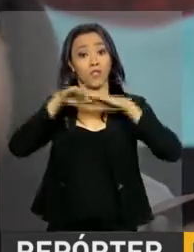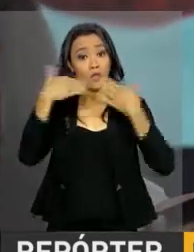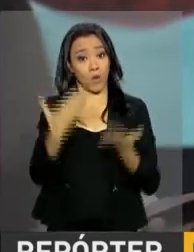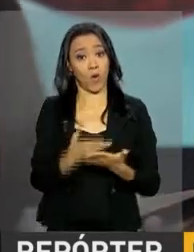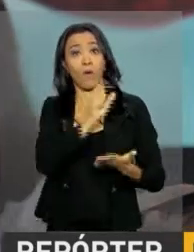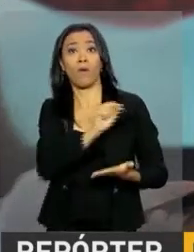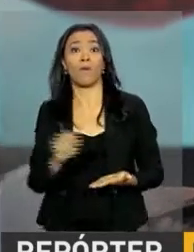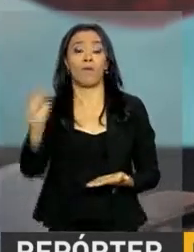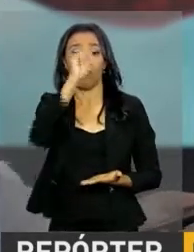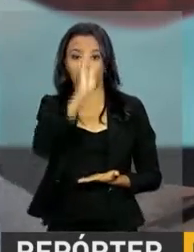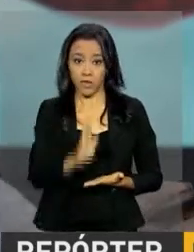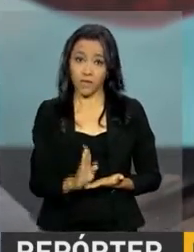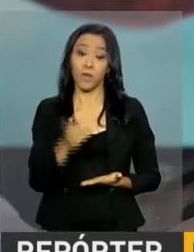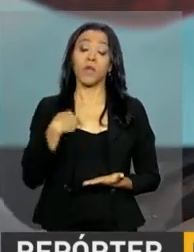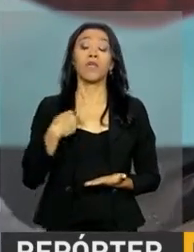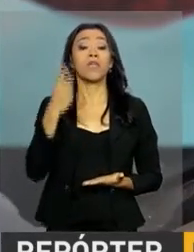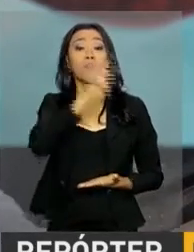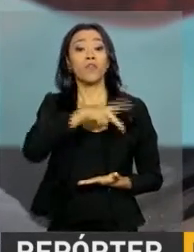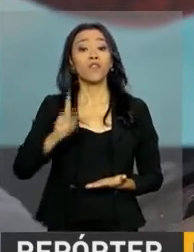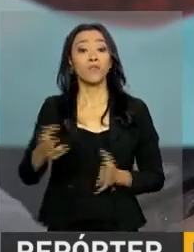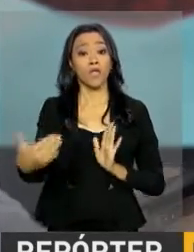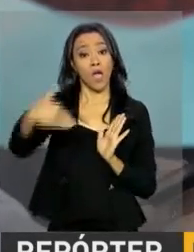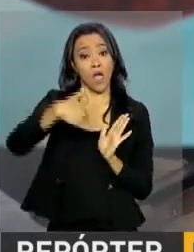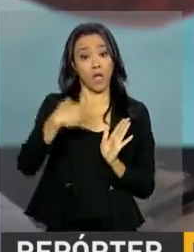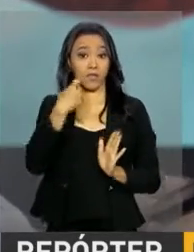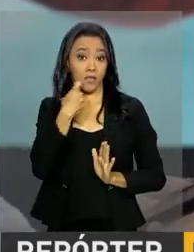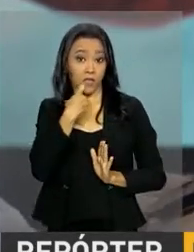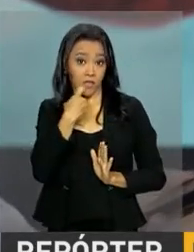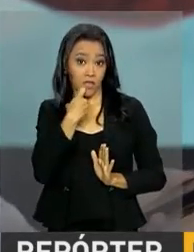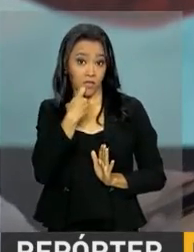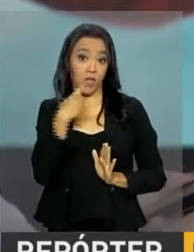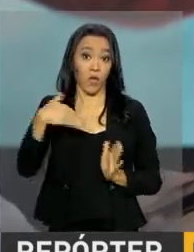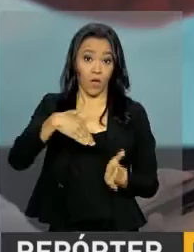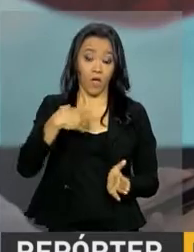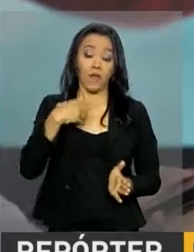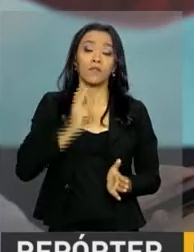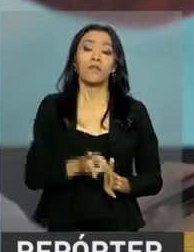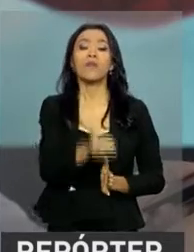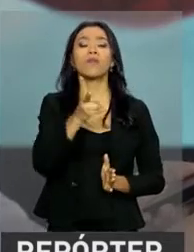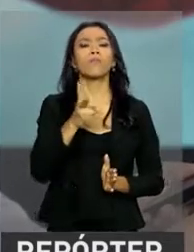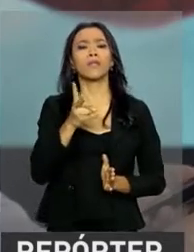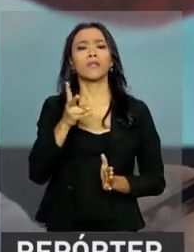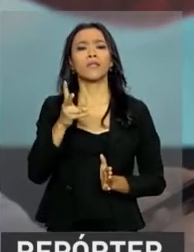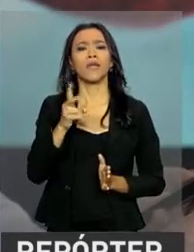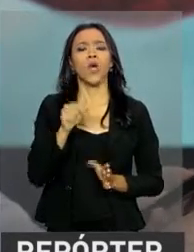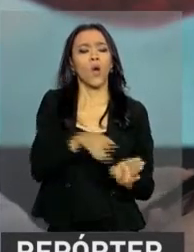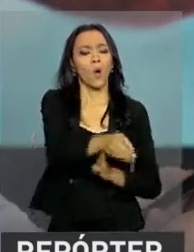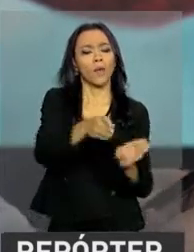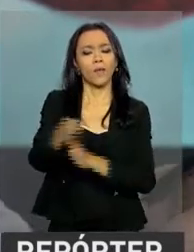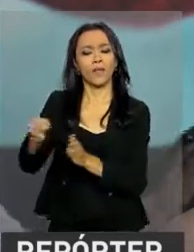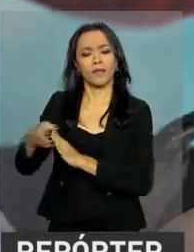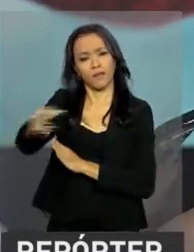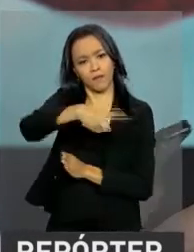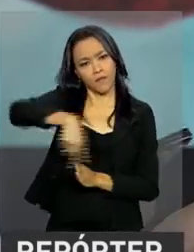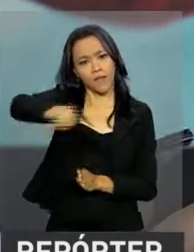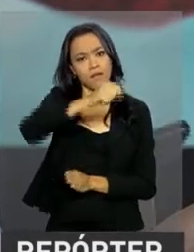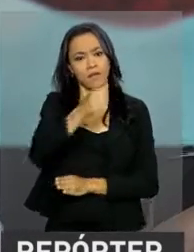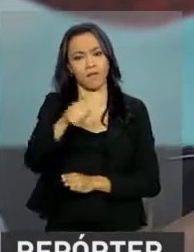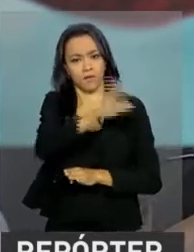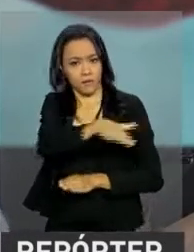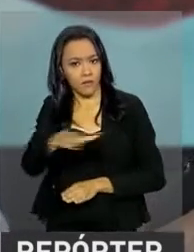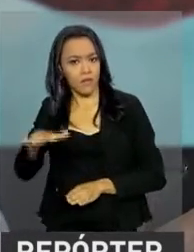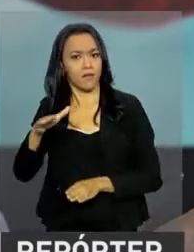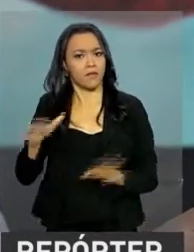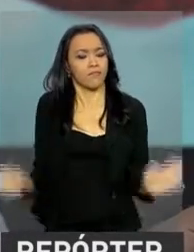na última aula da sexta-feira de cada período, tirem 10 minutos para orientar as crianças sobre e motivar